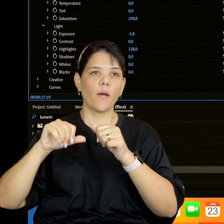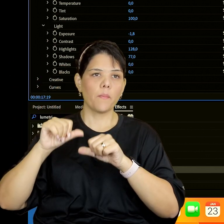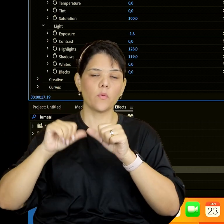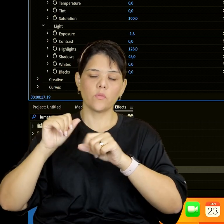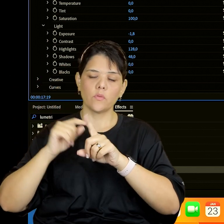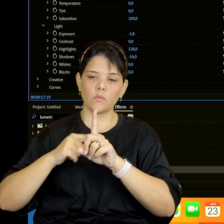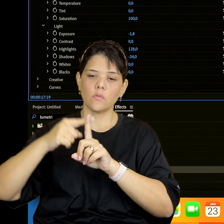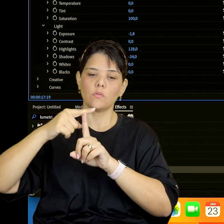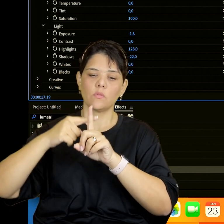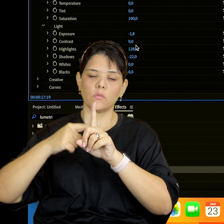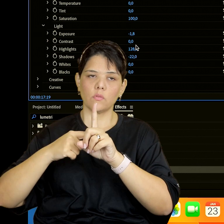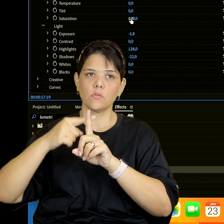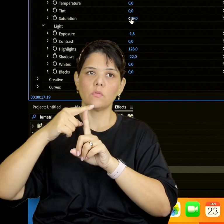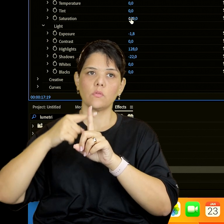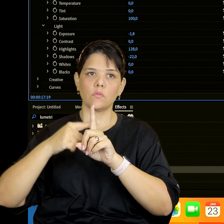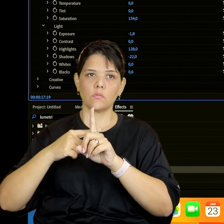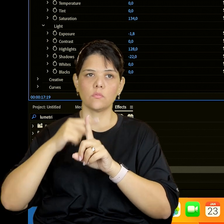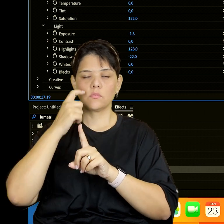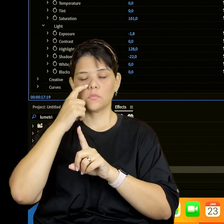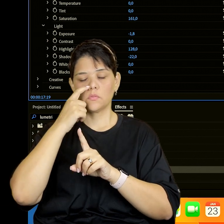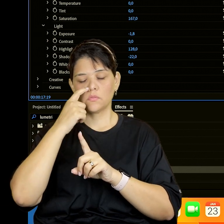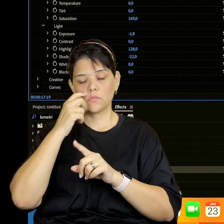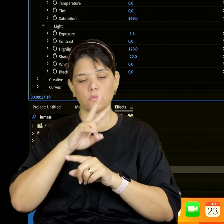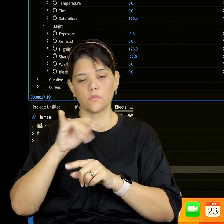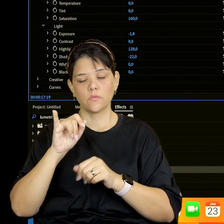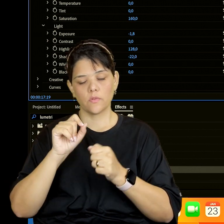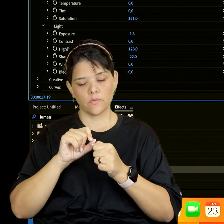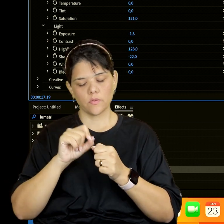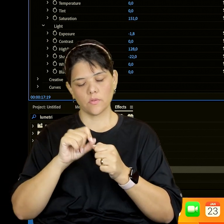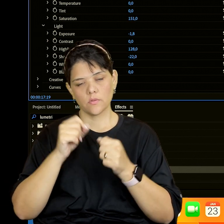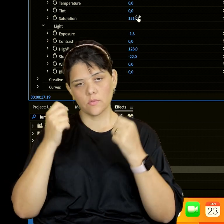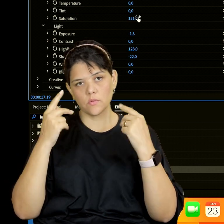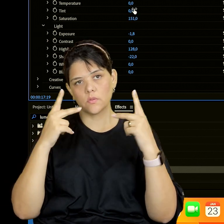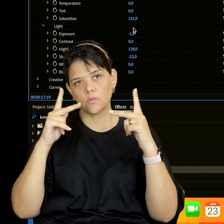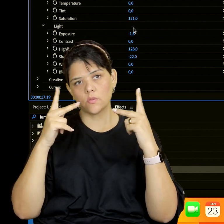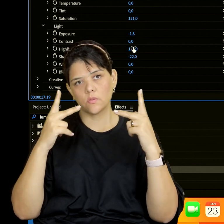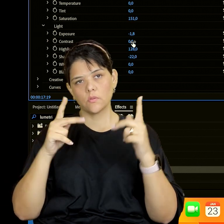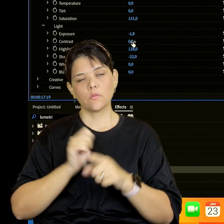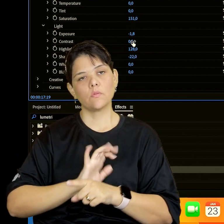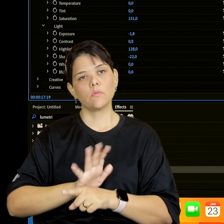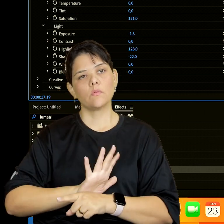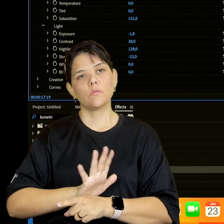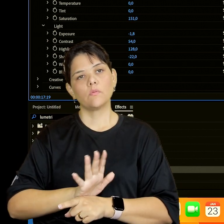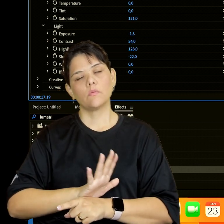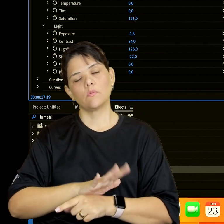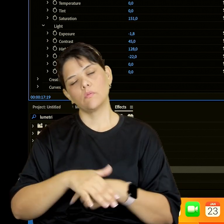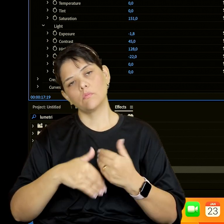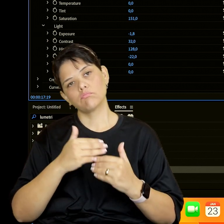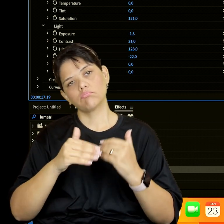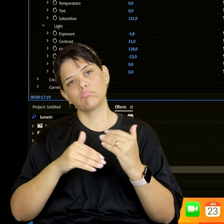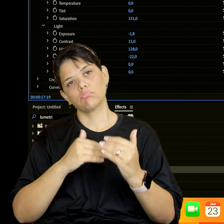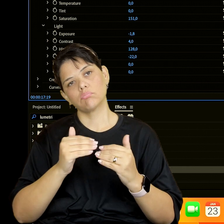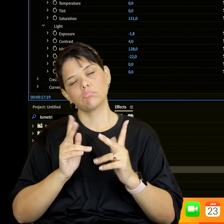E por aí você vai trabalhando no seu filme.